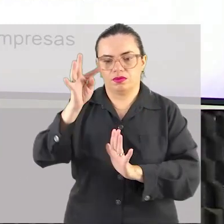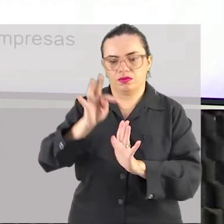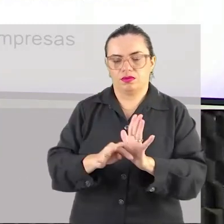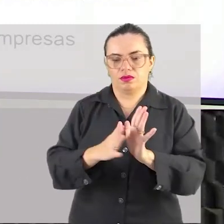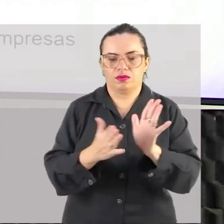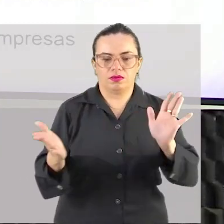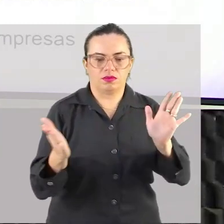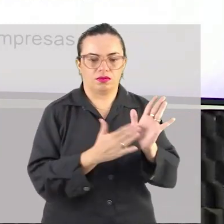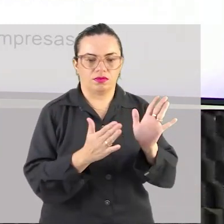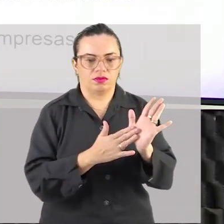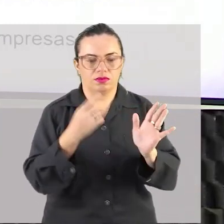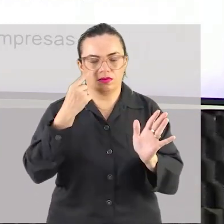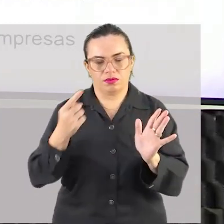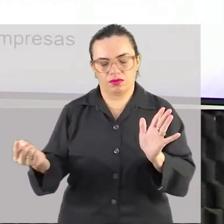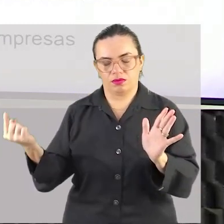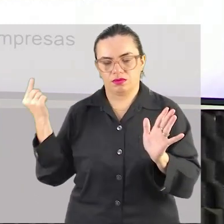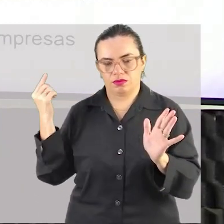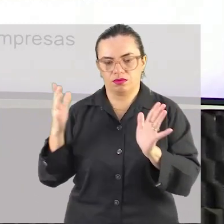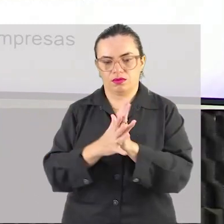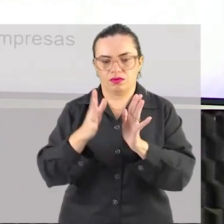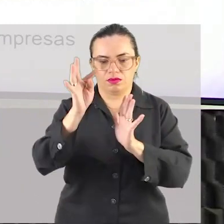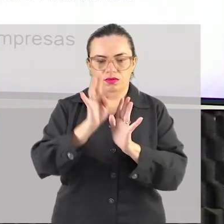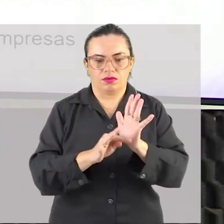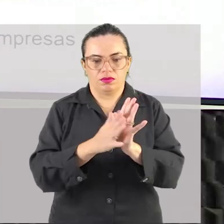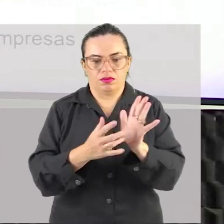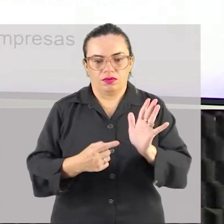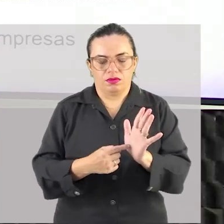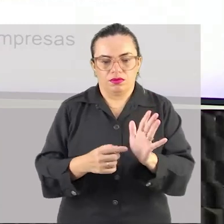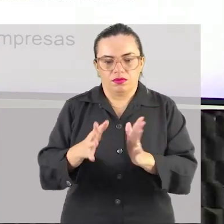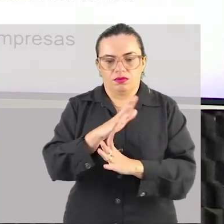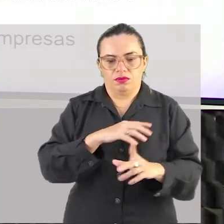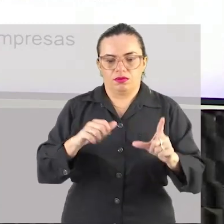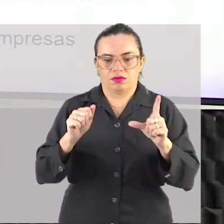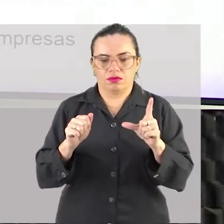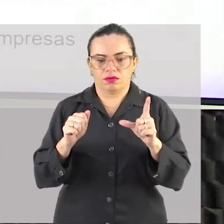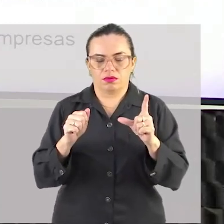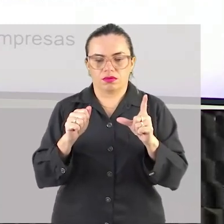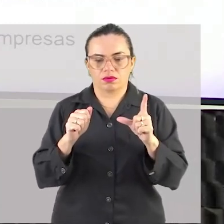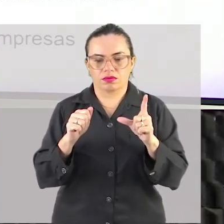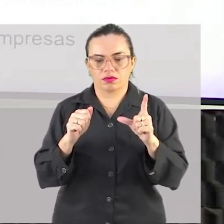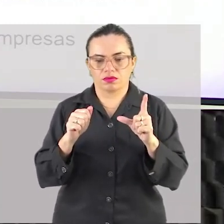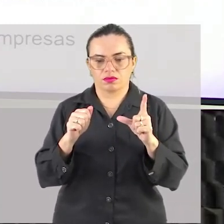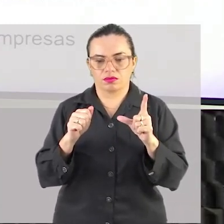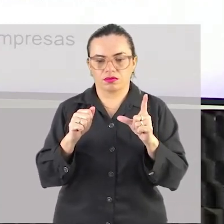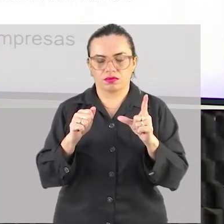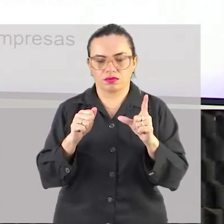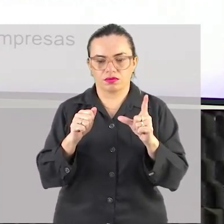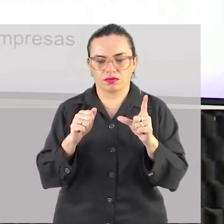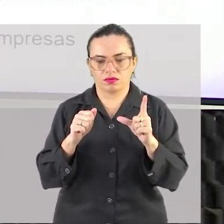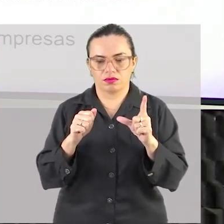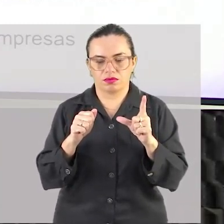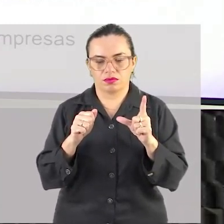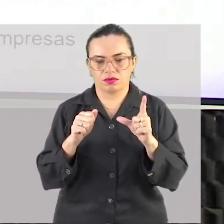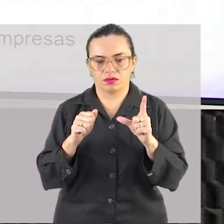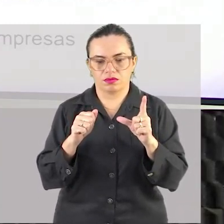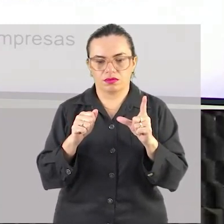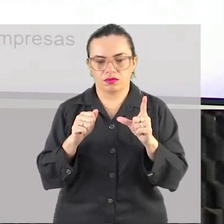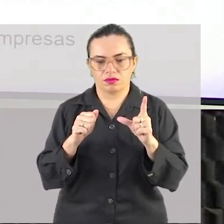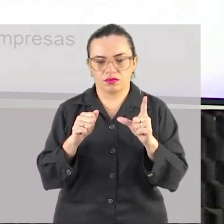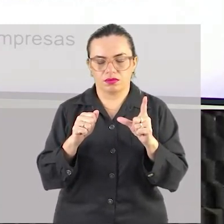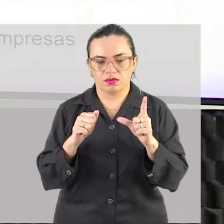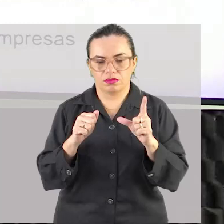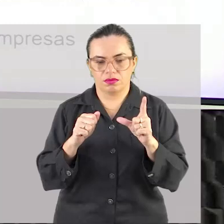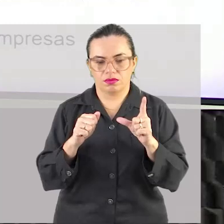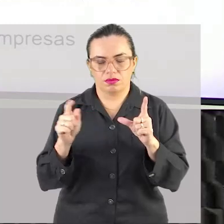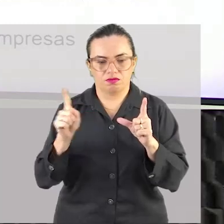a... Qual é a proposta que os textos trazem para a gente? Letra A. Reverter o processo de privatização fundiária. Na